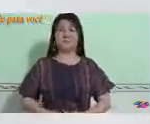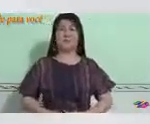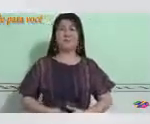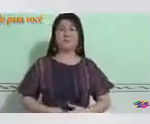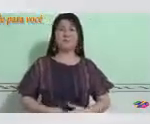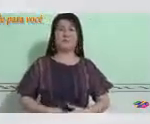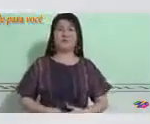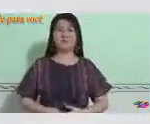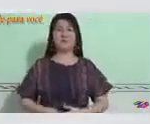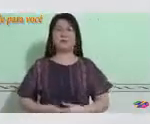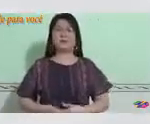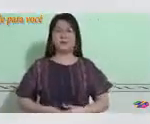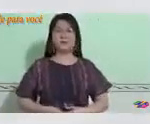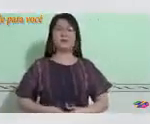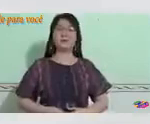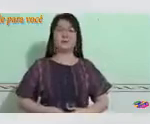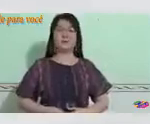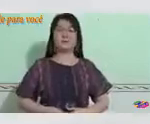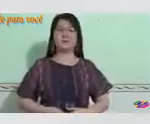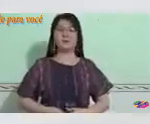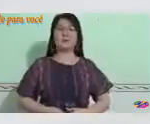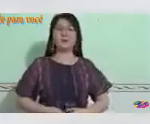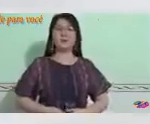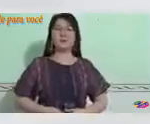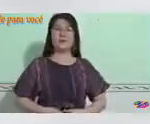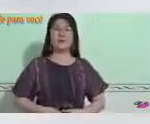da dexametasona, por exemplo.